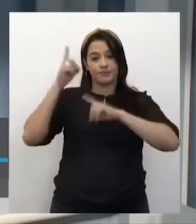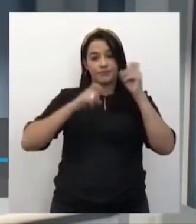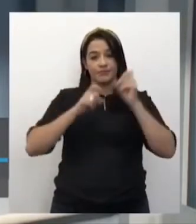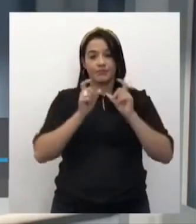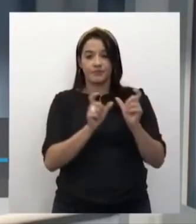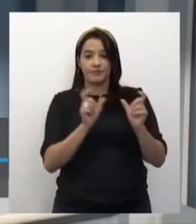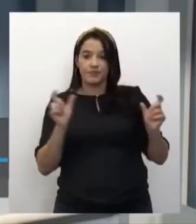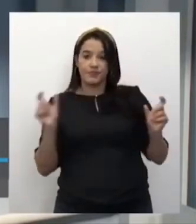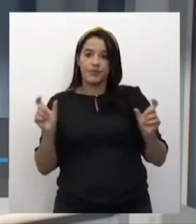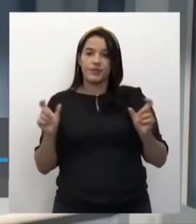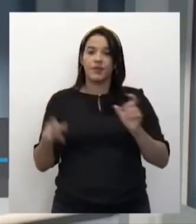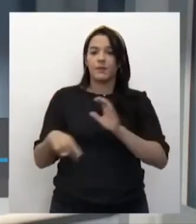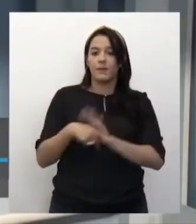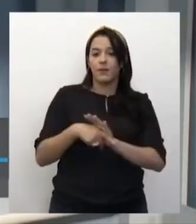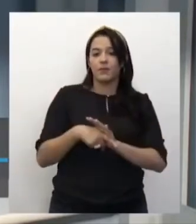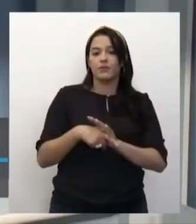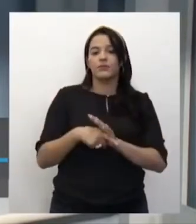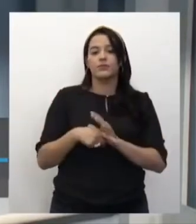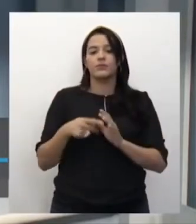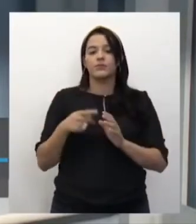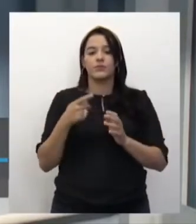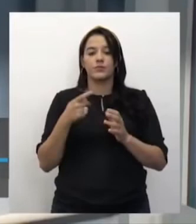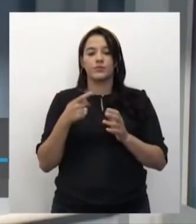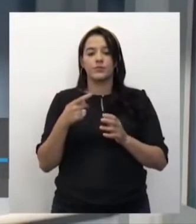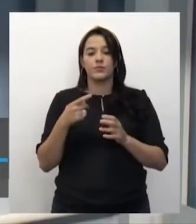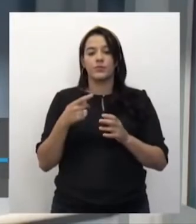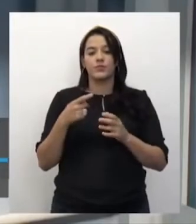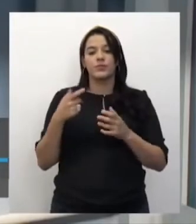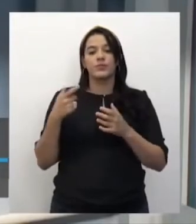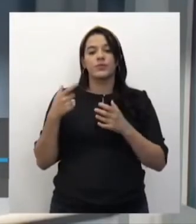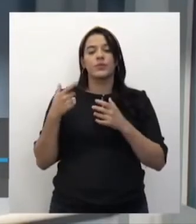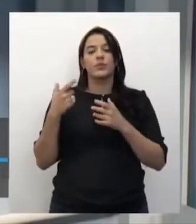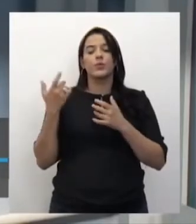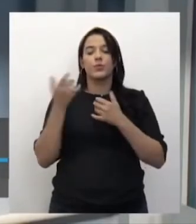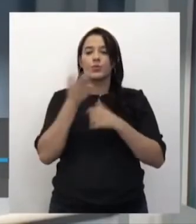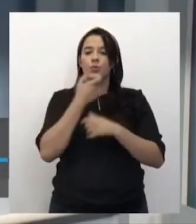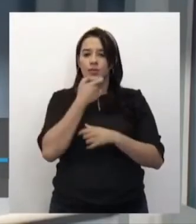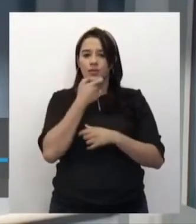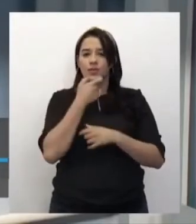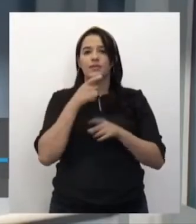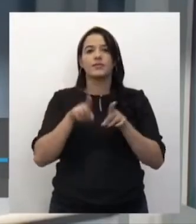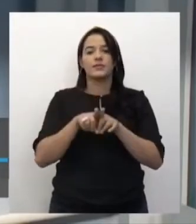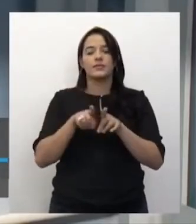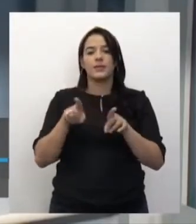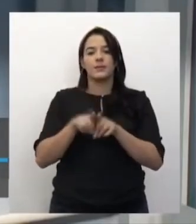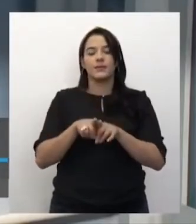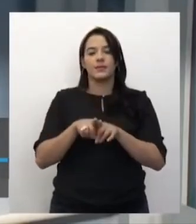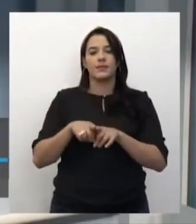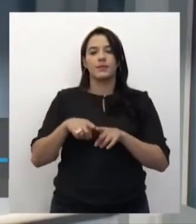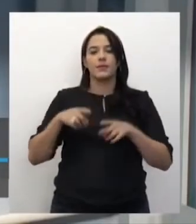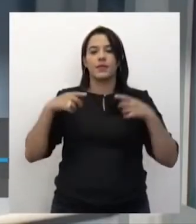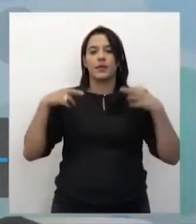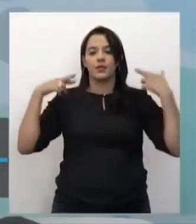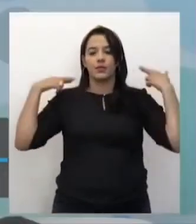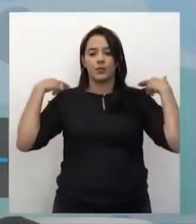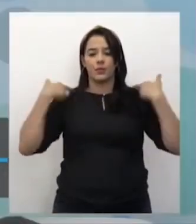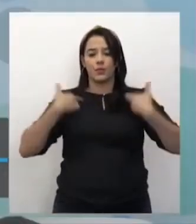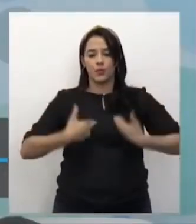do inglês e do havaiano, né? Você pode contextualizar isso um pouquinho para a gente? O porquê, né?